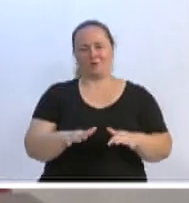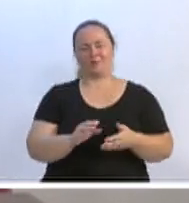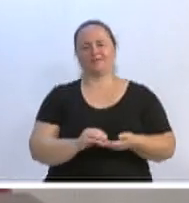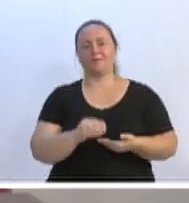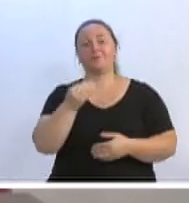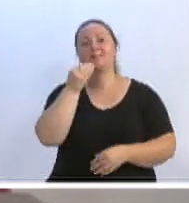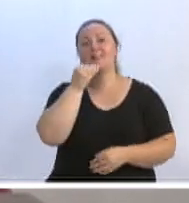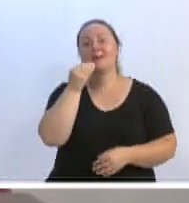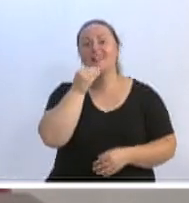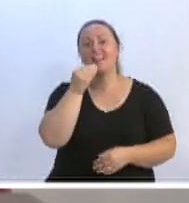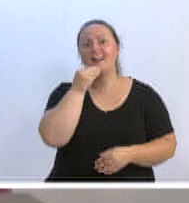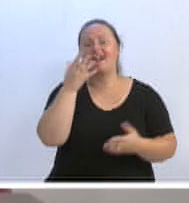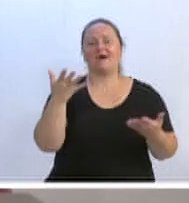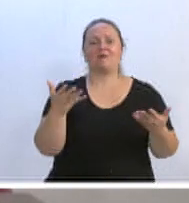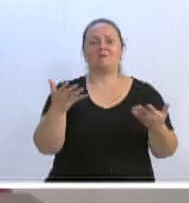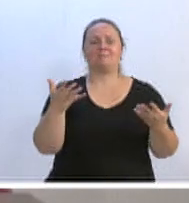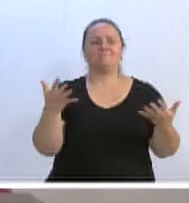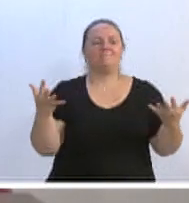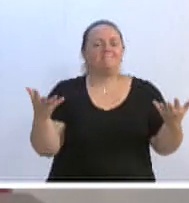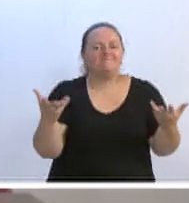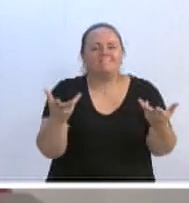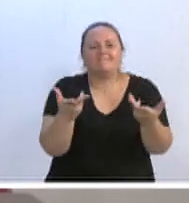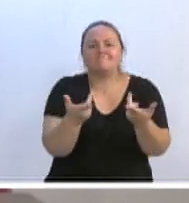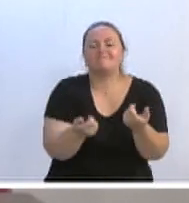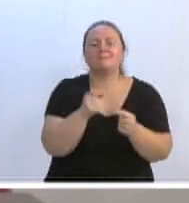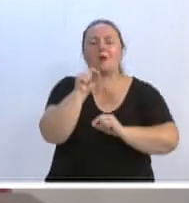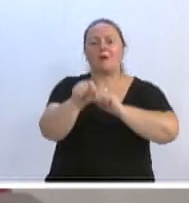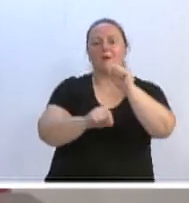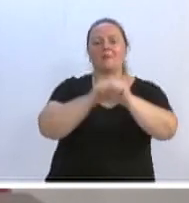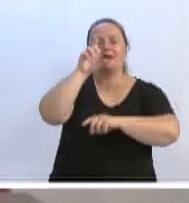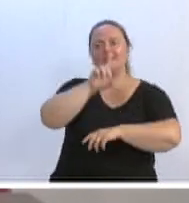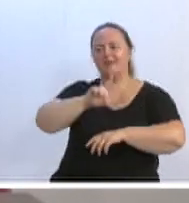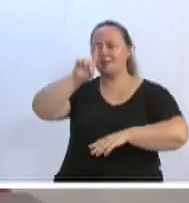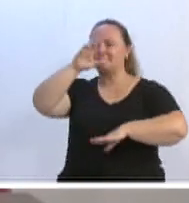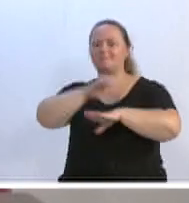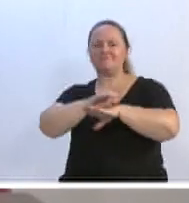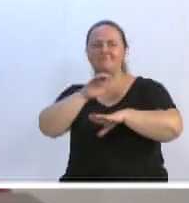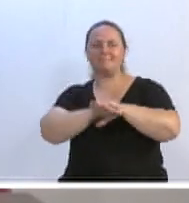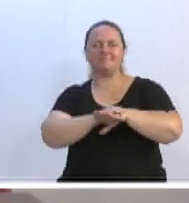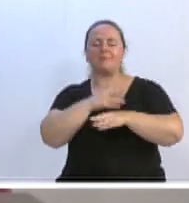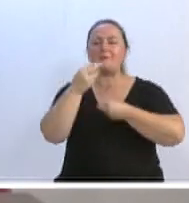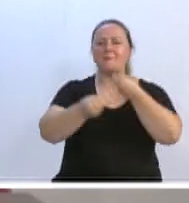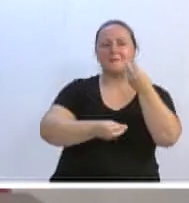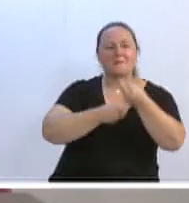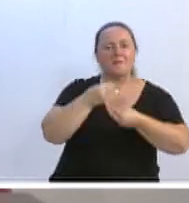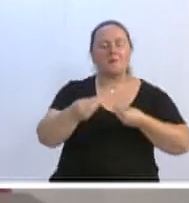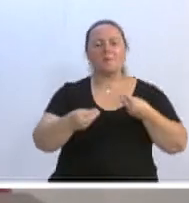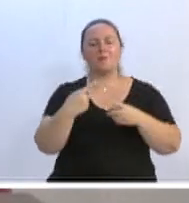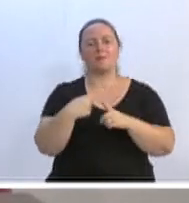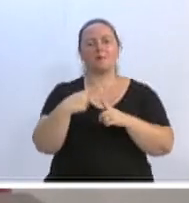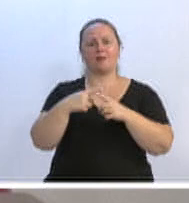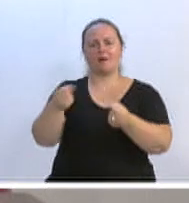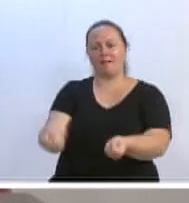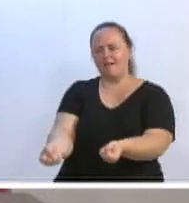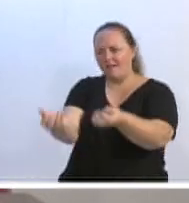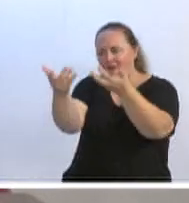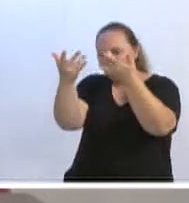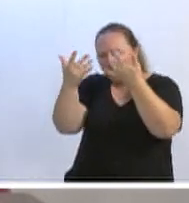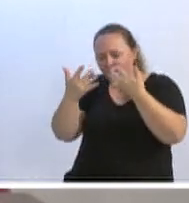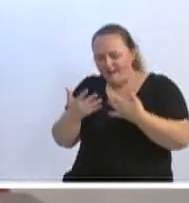aqui falar dos feitos de Deus em nosso meio, pois os relatos nos remetem